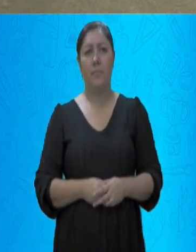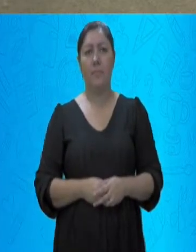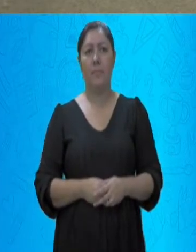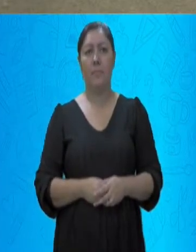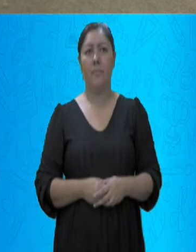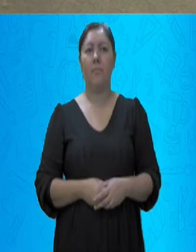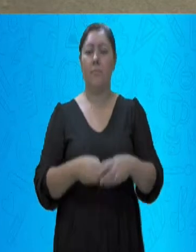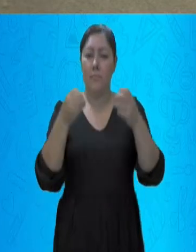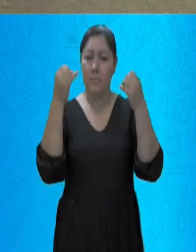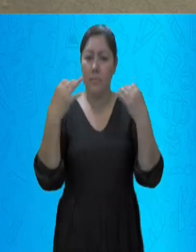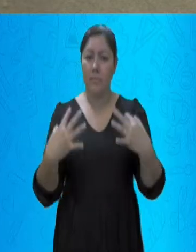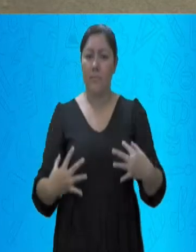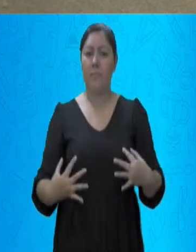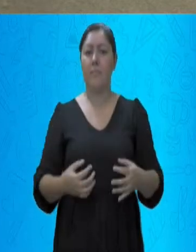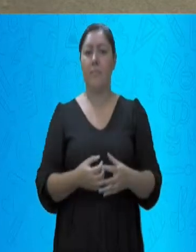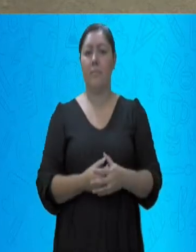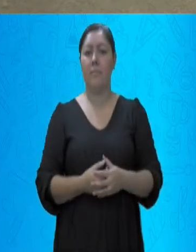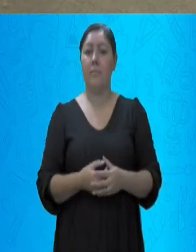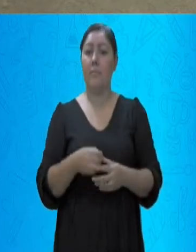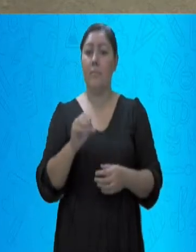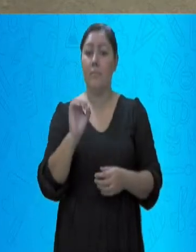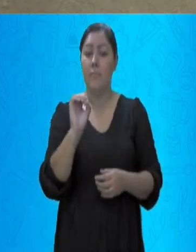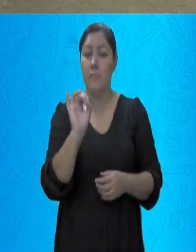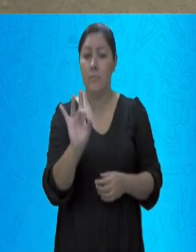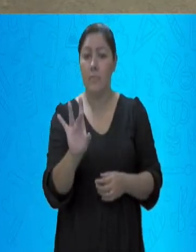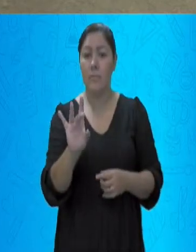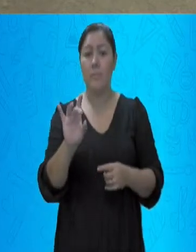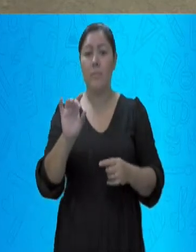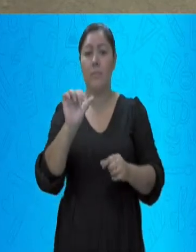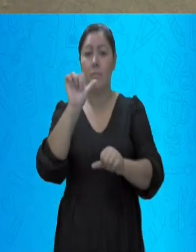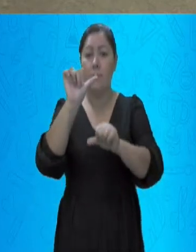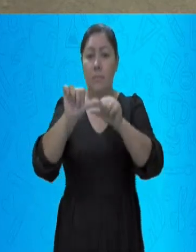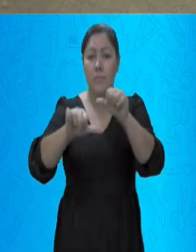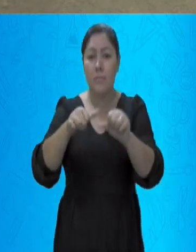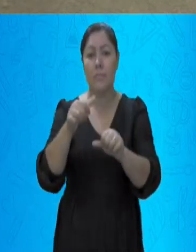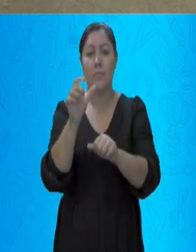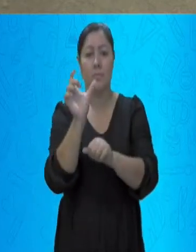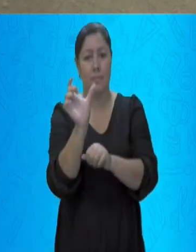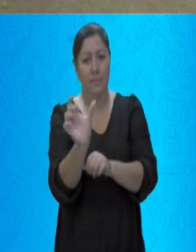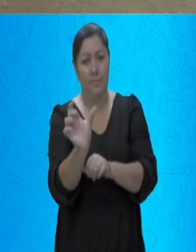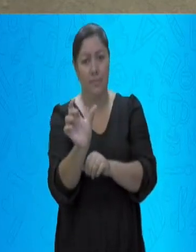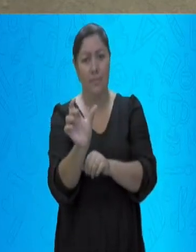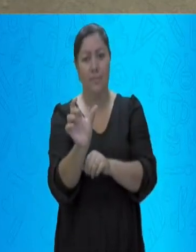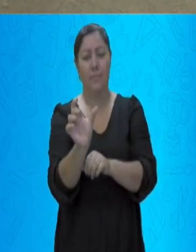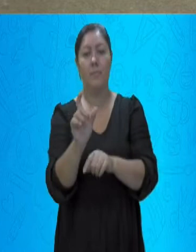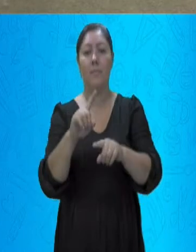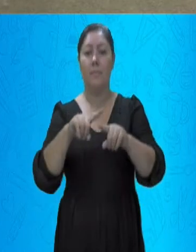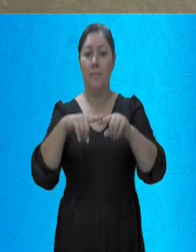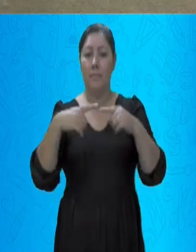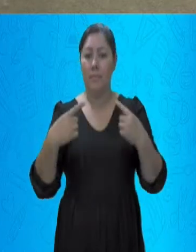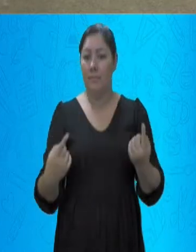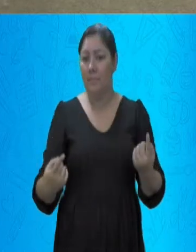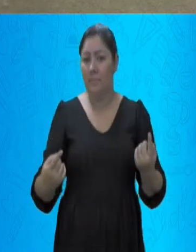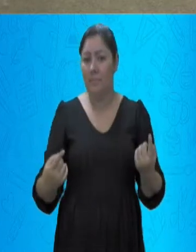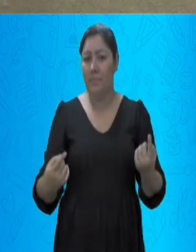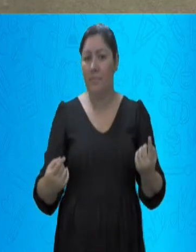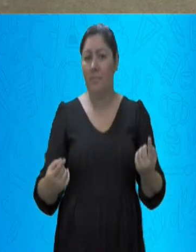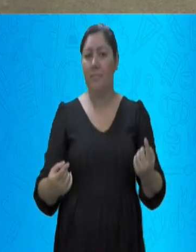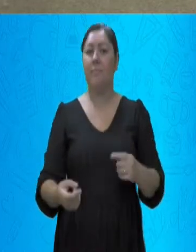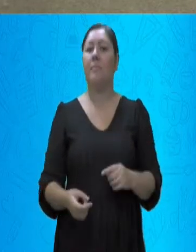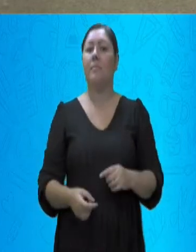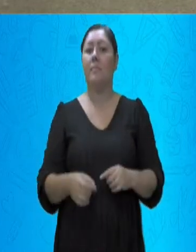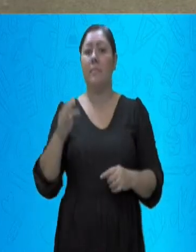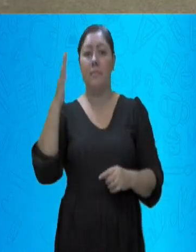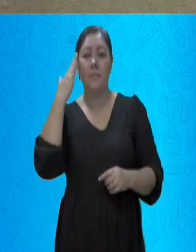mesma coisa, a gente só trocou as palavras. Aí é que nós vamos classificar. Tá vendo as palavras escutar e